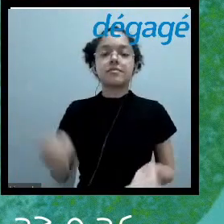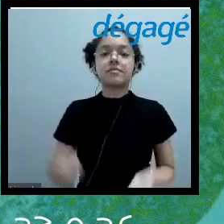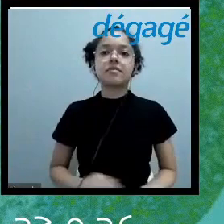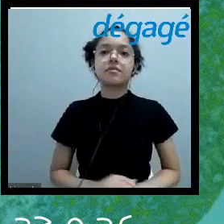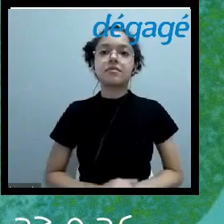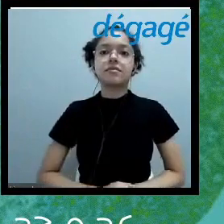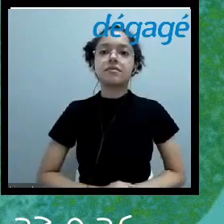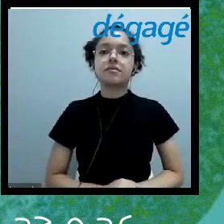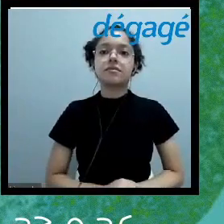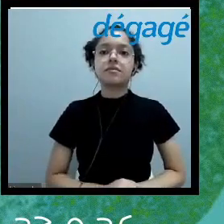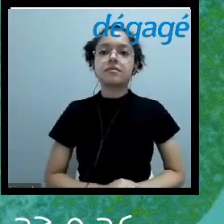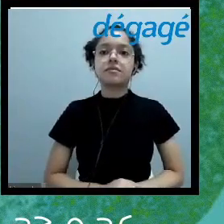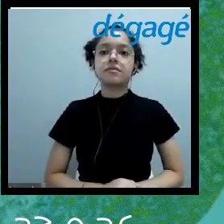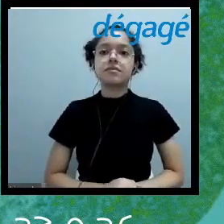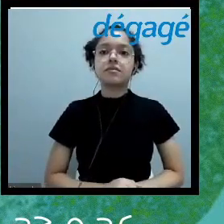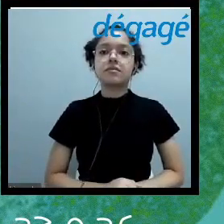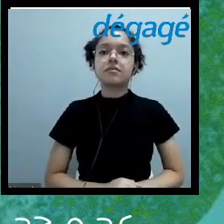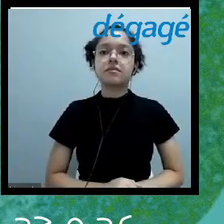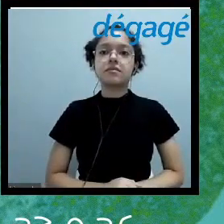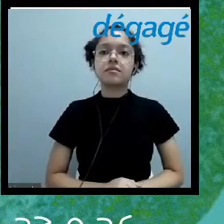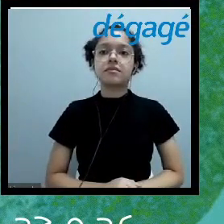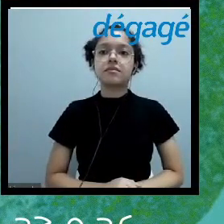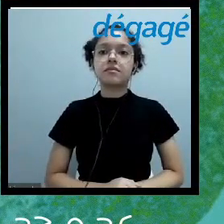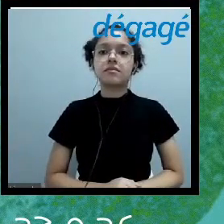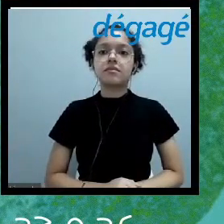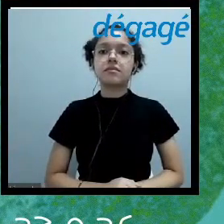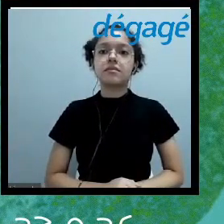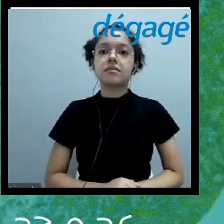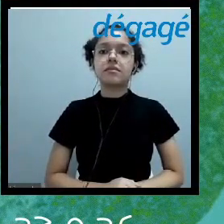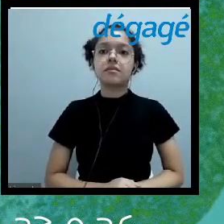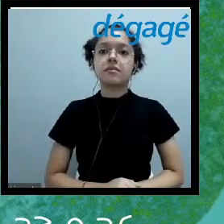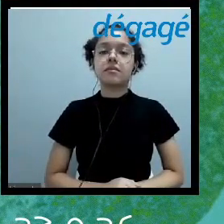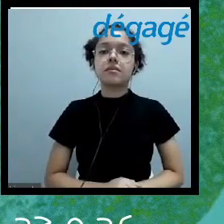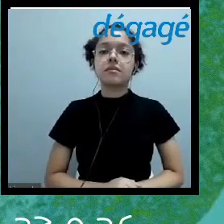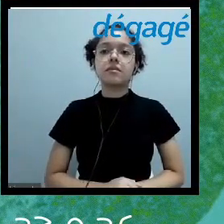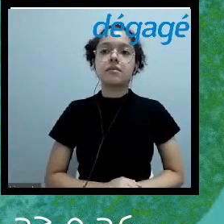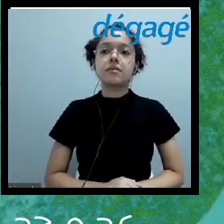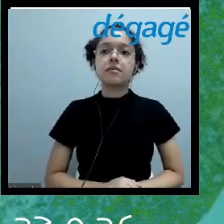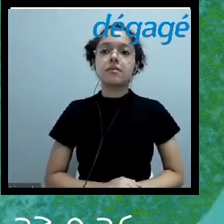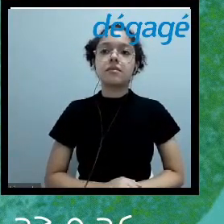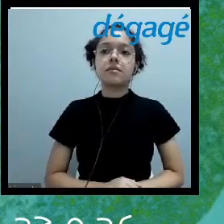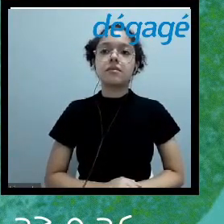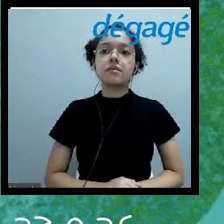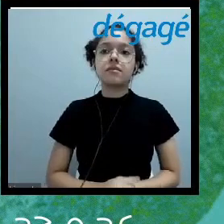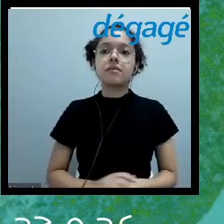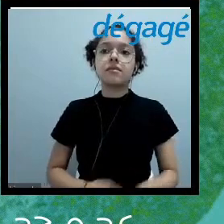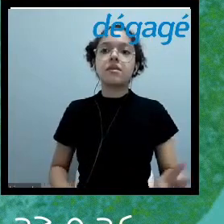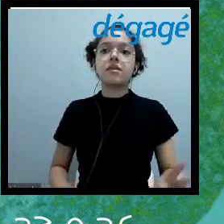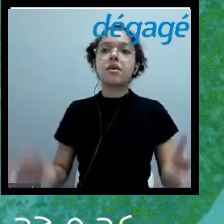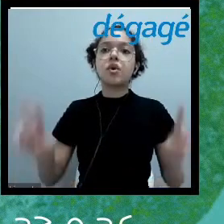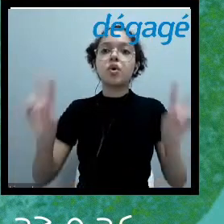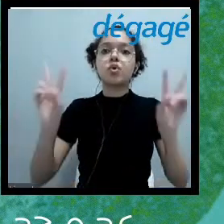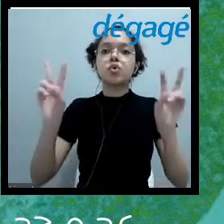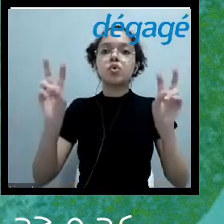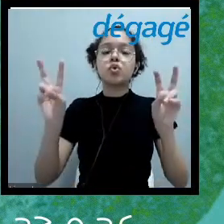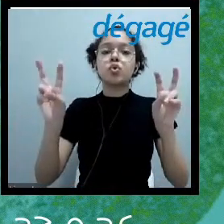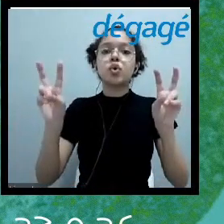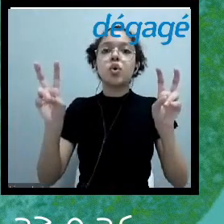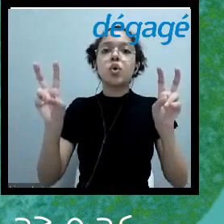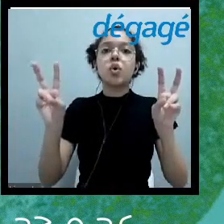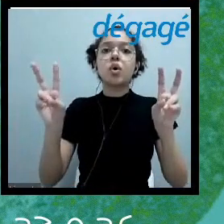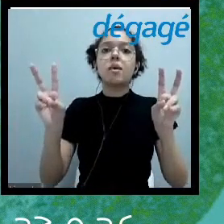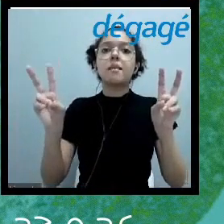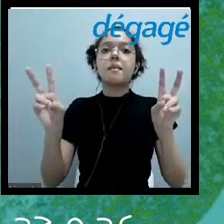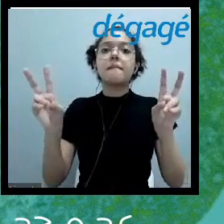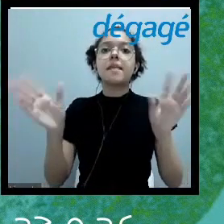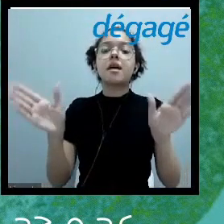queria dizer era sobre a turma mista, né? Por exemplo, teve uma época que a gente fez no